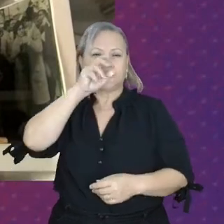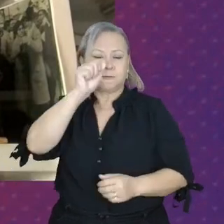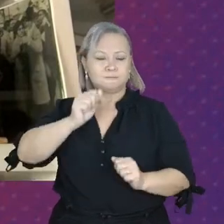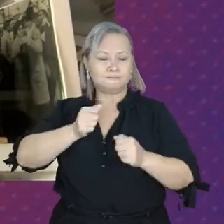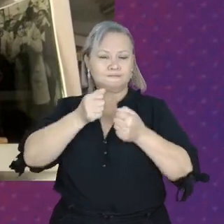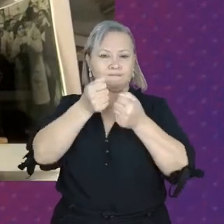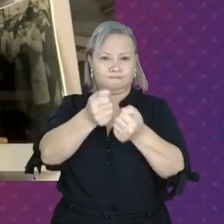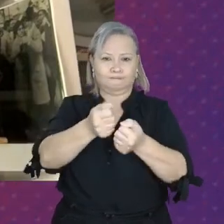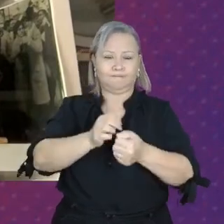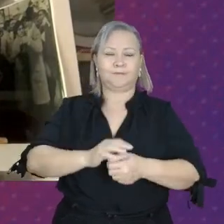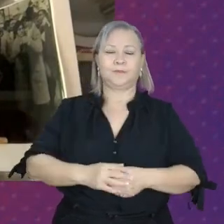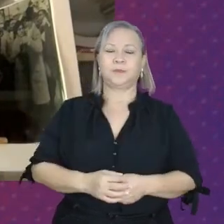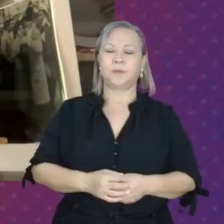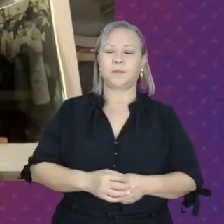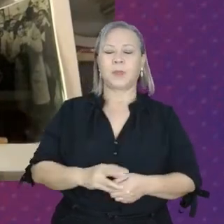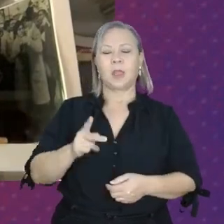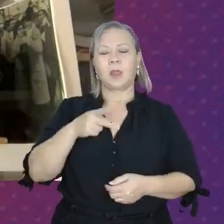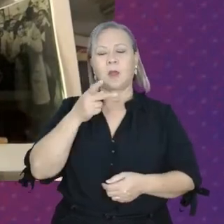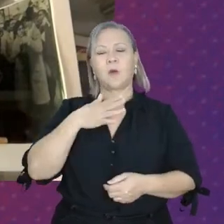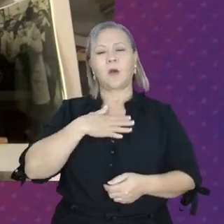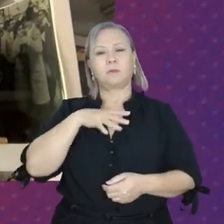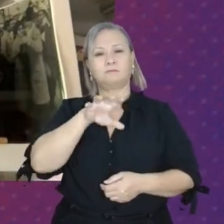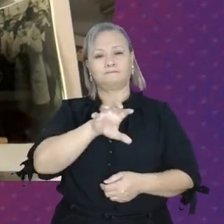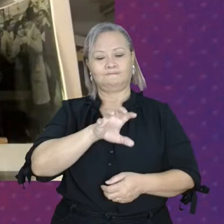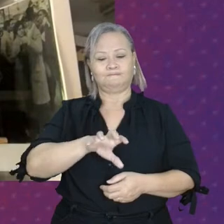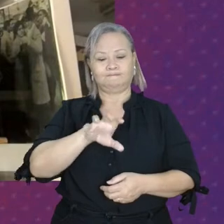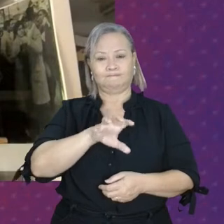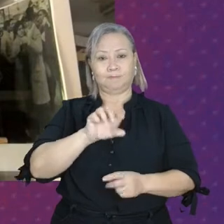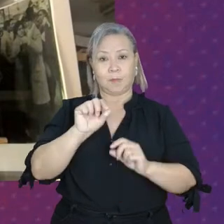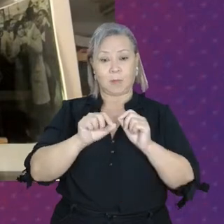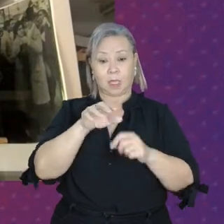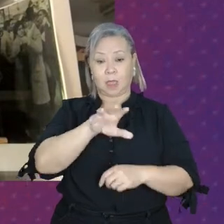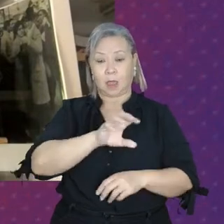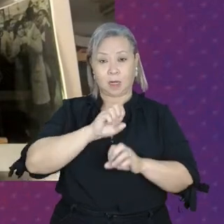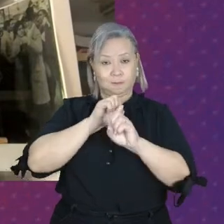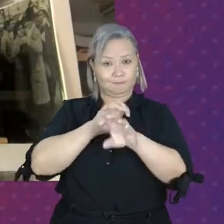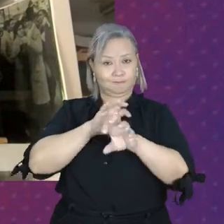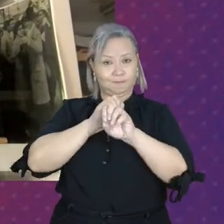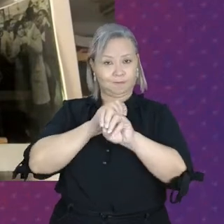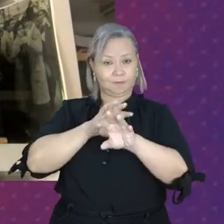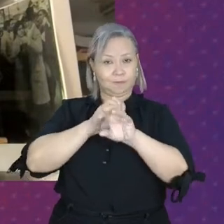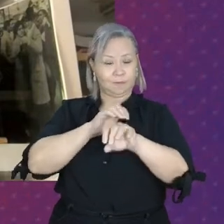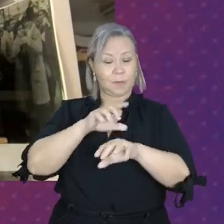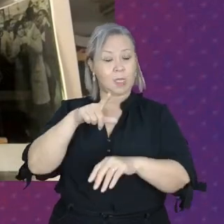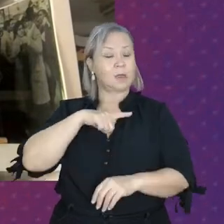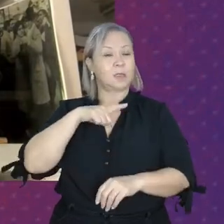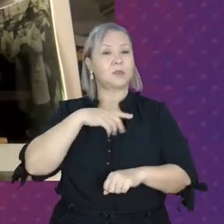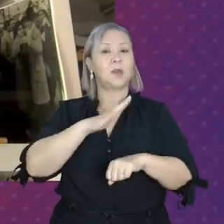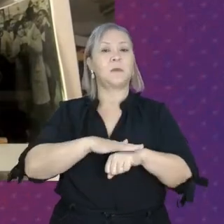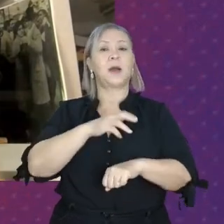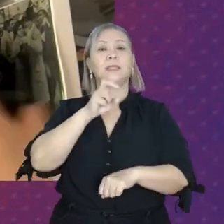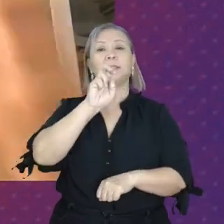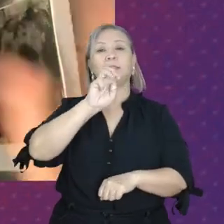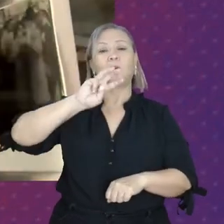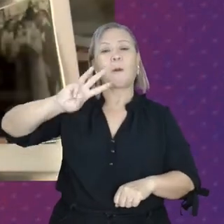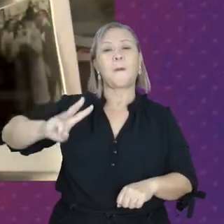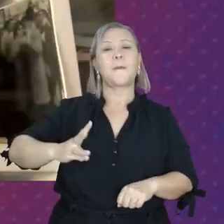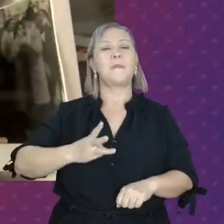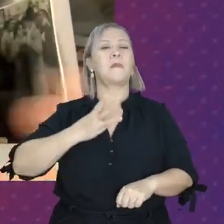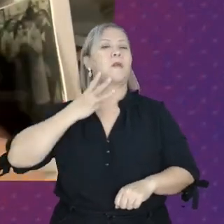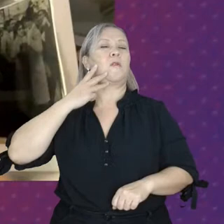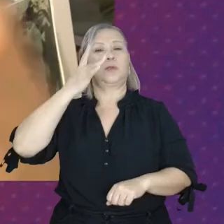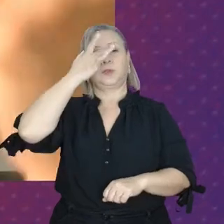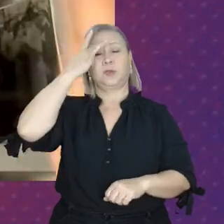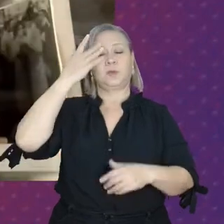fortalecidas. Eu falo da minha área, que é a área da educação. Nós tivemos mais de 5 milhões de pessoas envolvidas